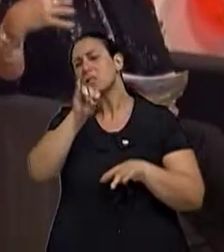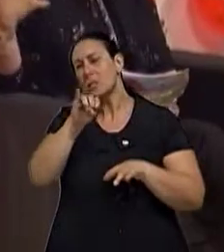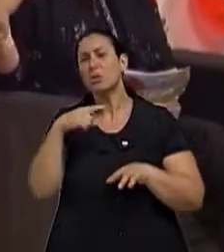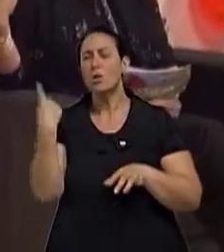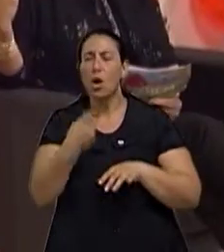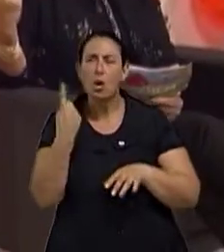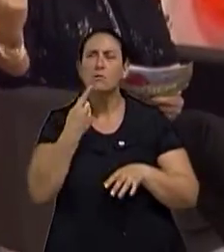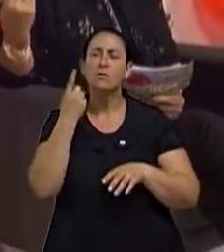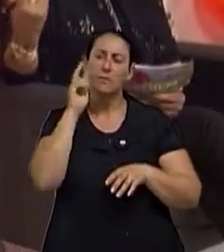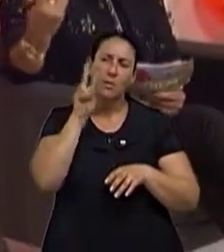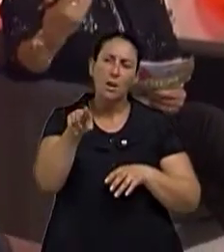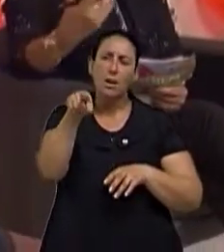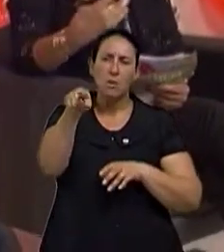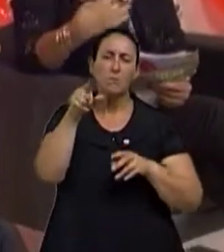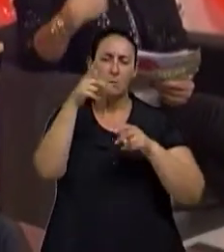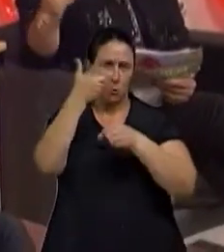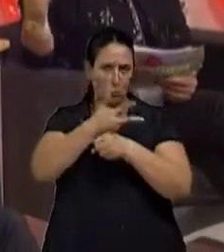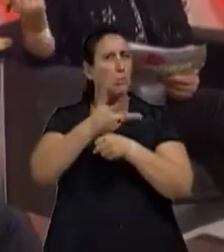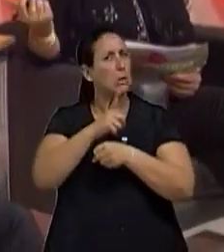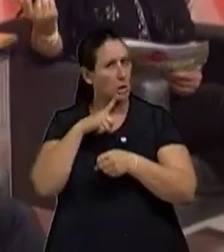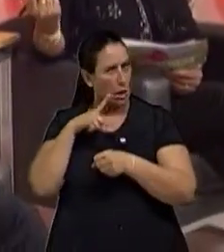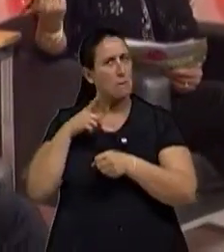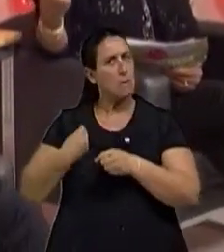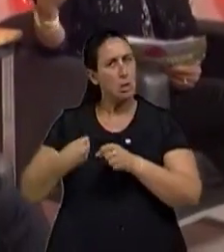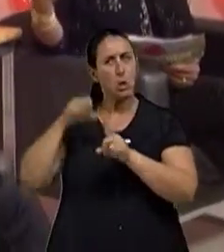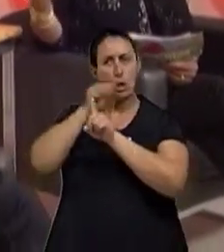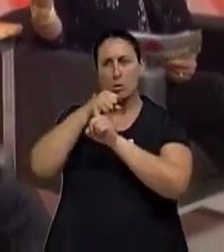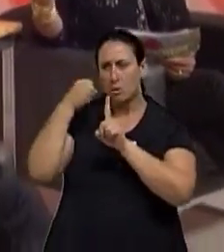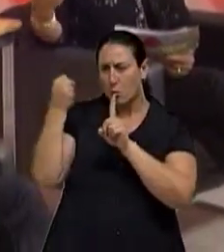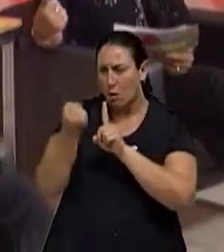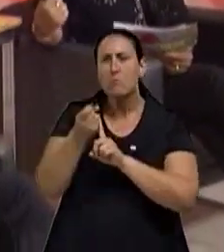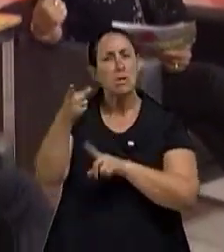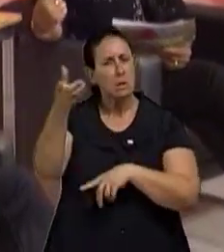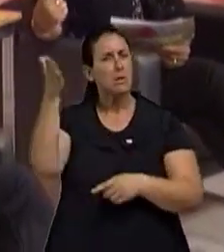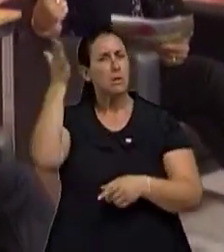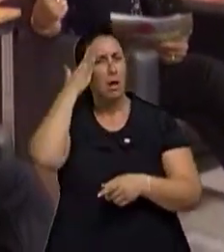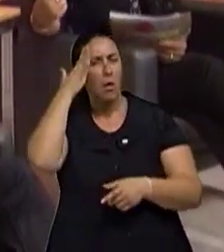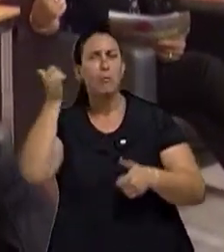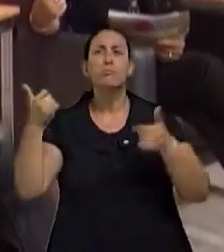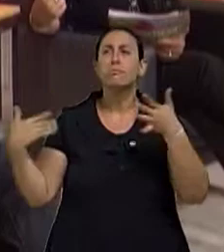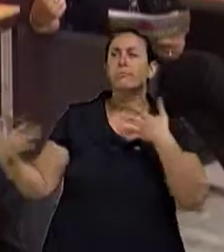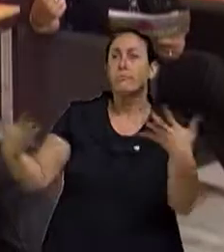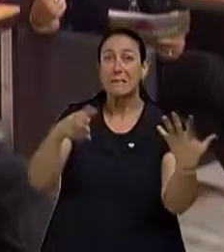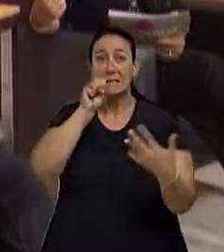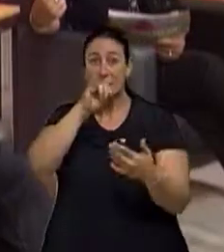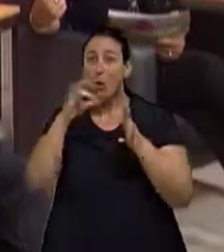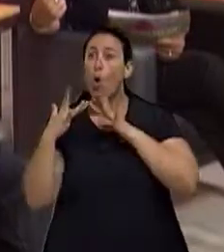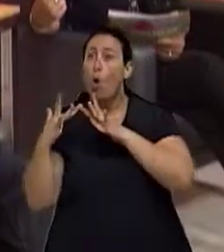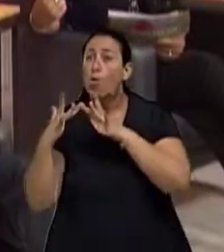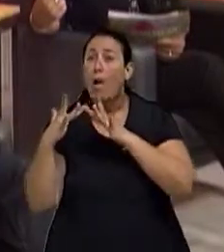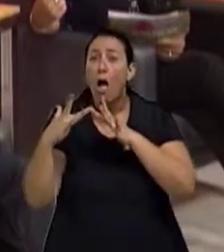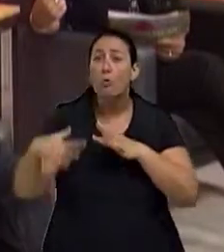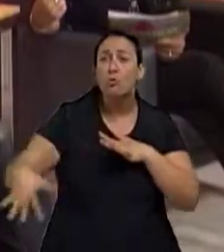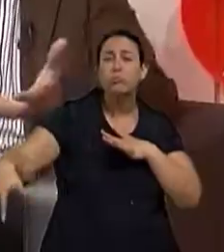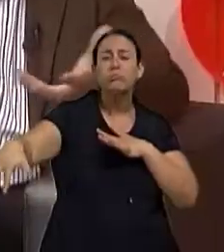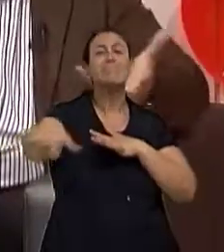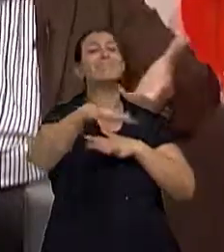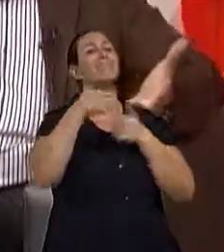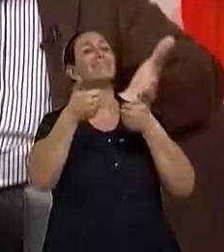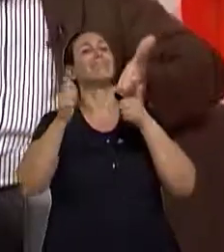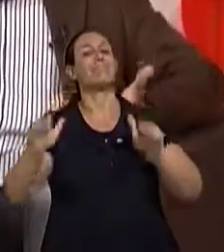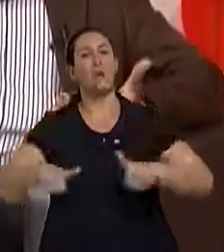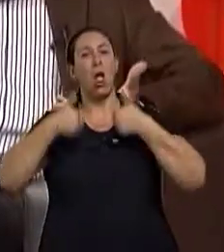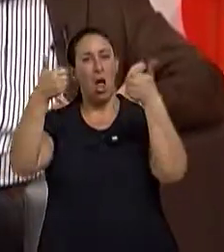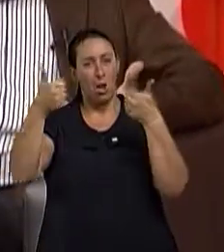idoso que tem uma vida social maior, ele sabe lidar mais com as perdas, concorda comigo? Claro, a rede...